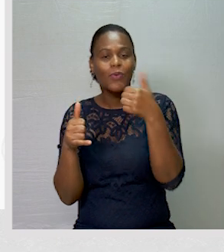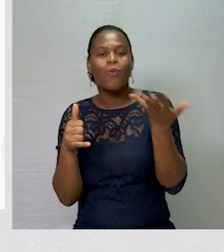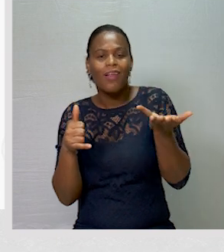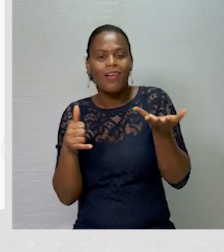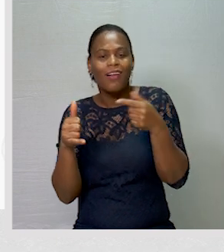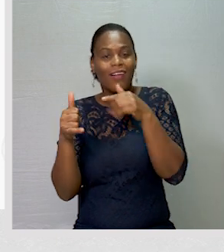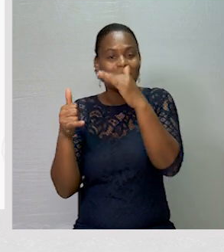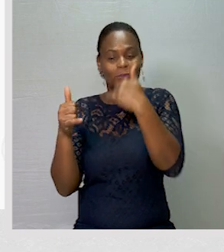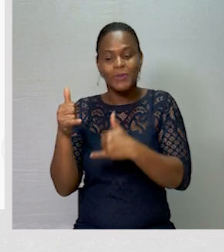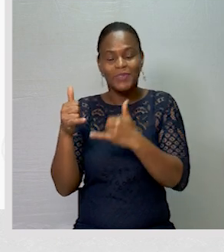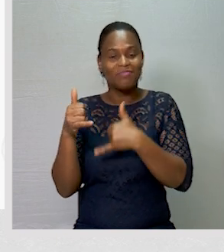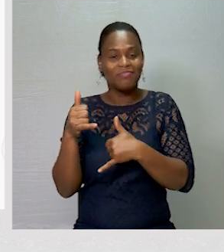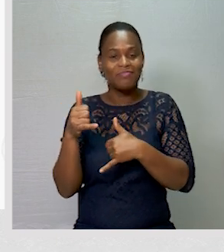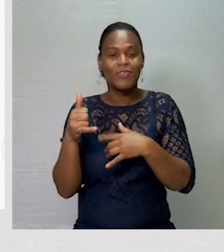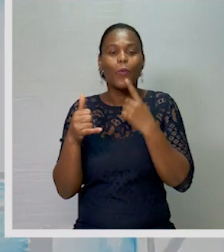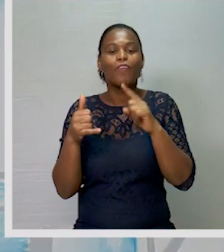sozinhos.